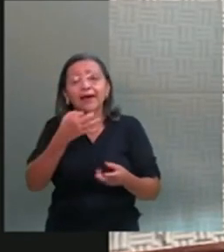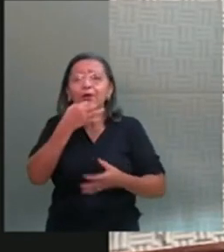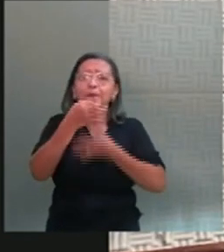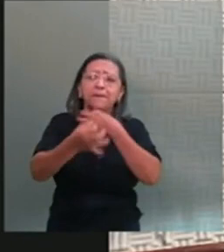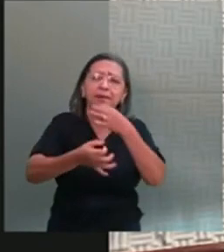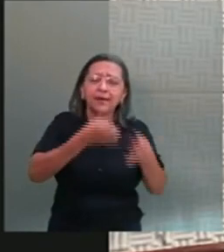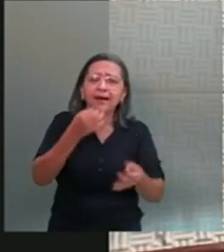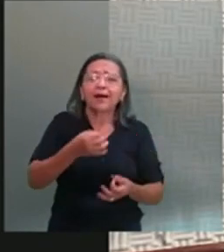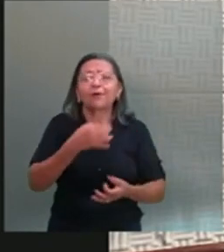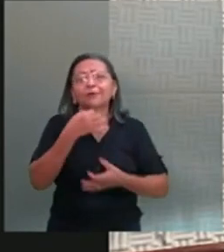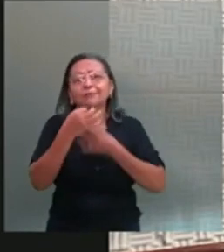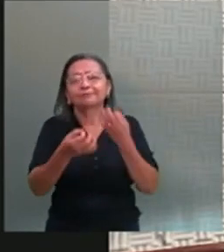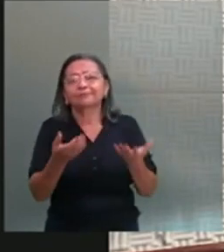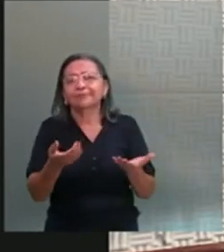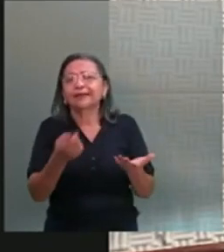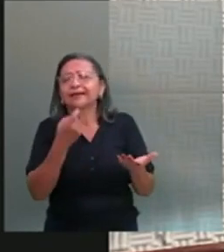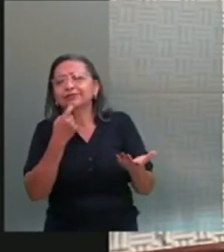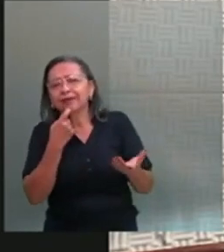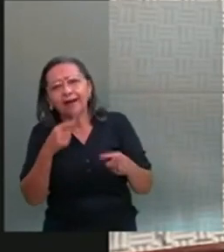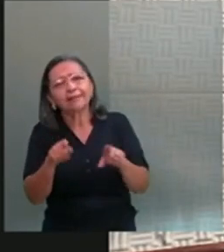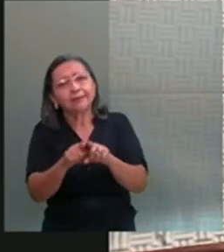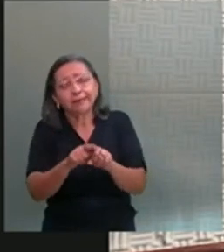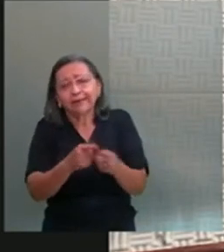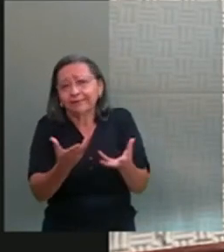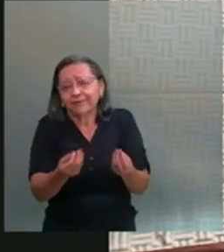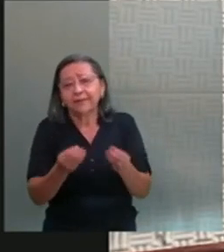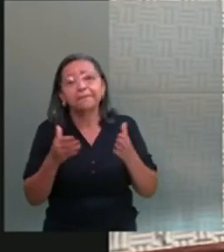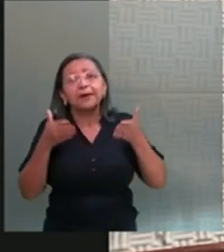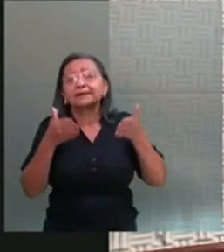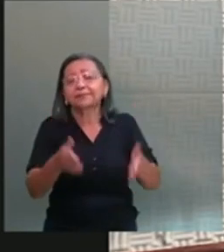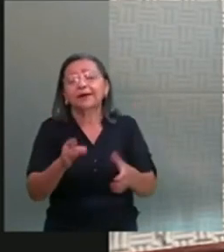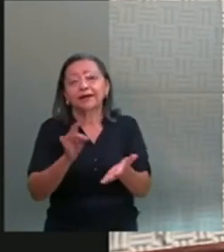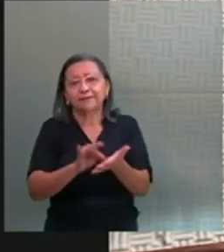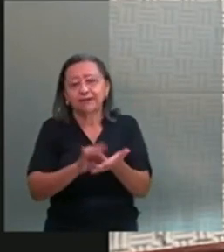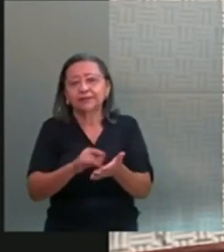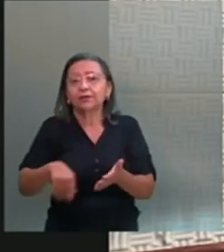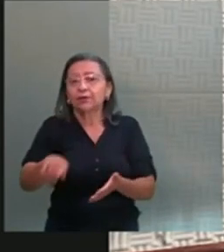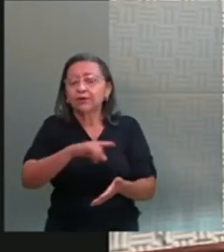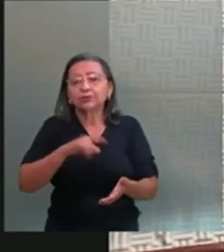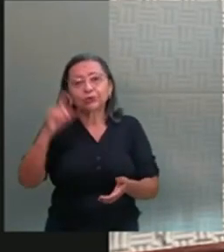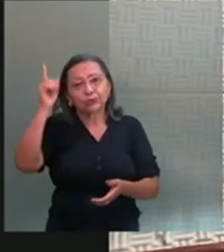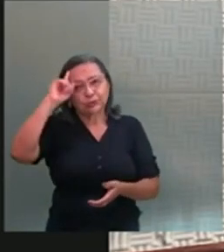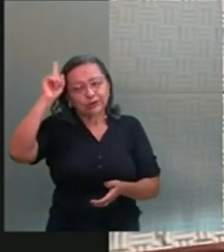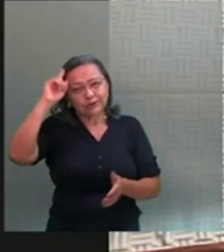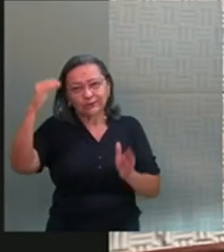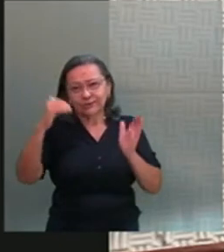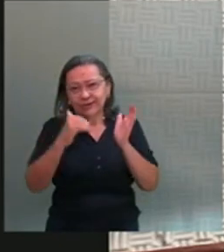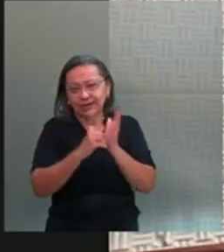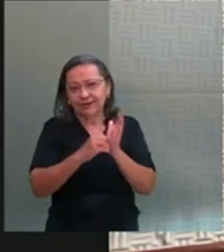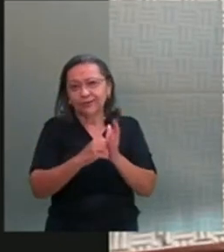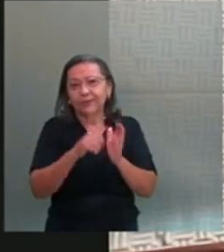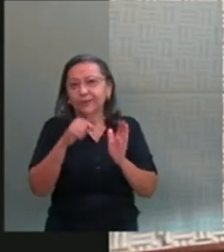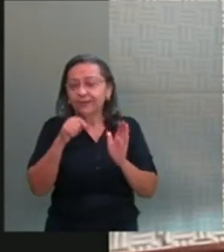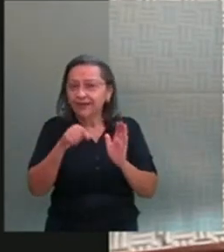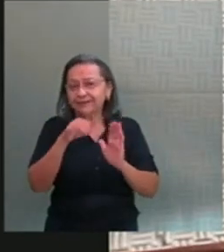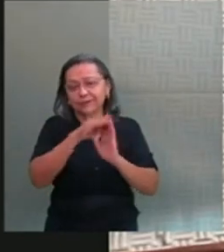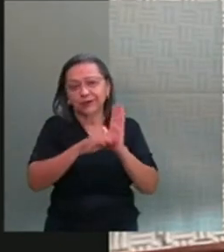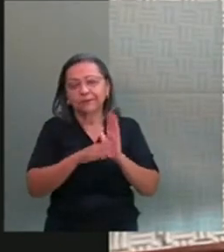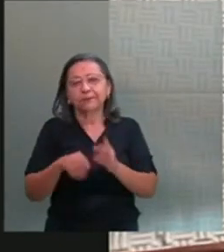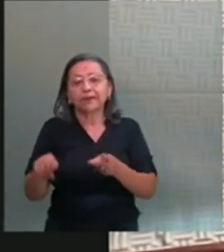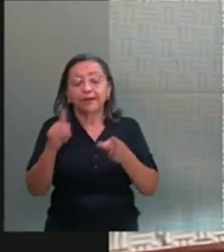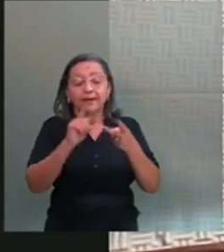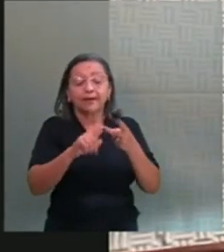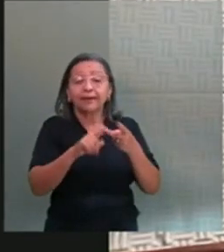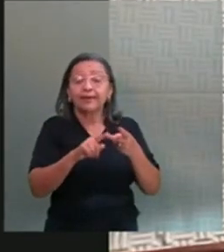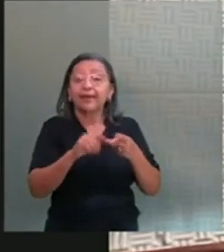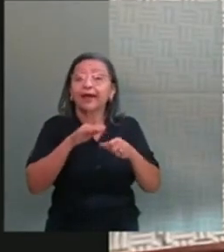opinar, dar sugestões, criticar também, enfim, participar eles também do dia a dia do Senado por meio desse programa. E à